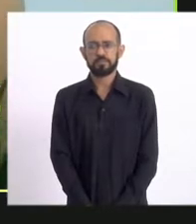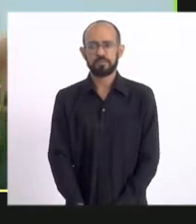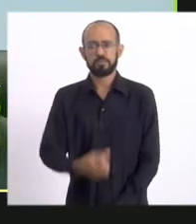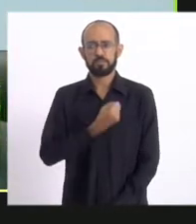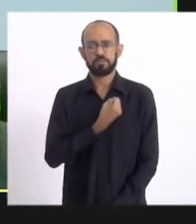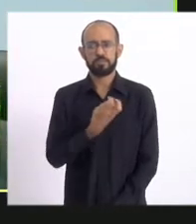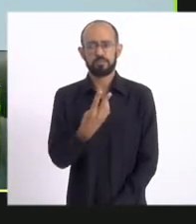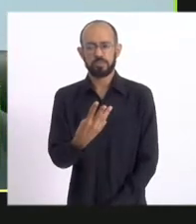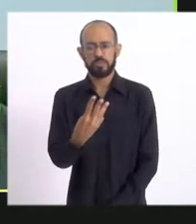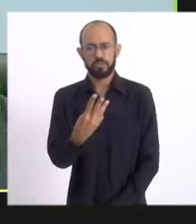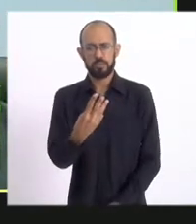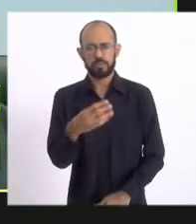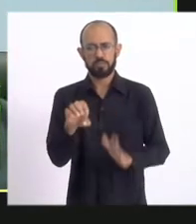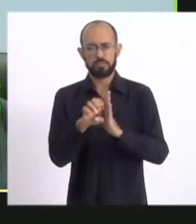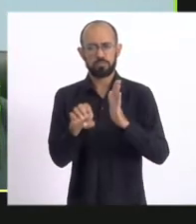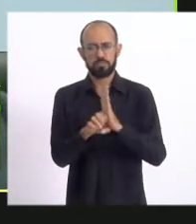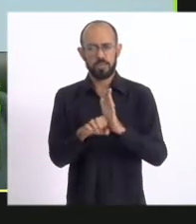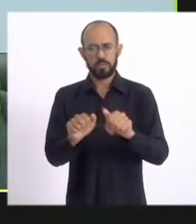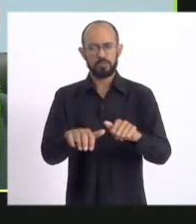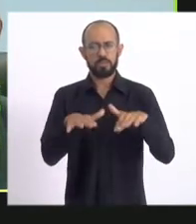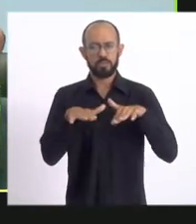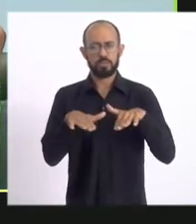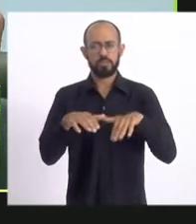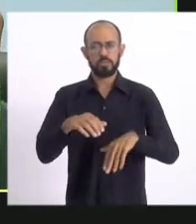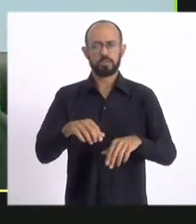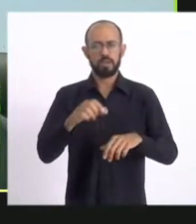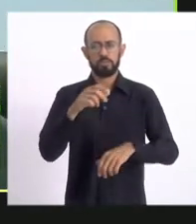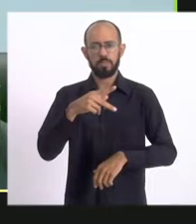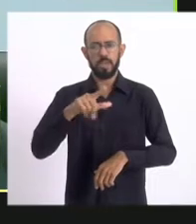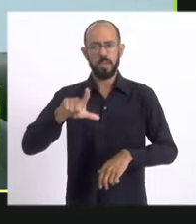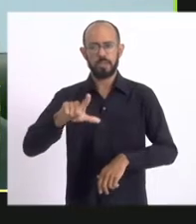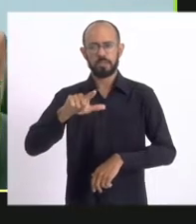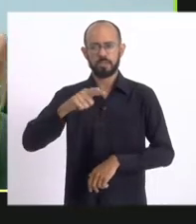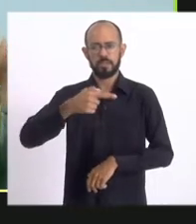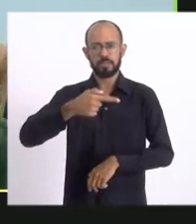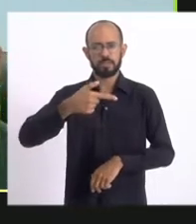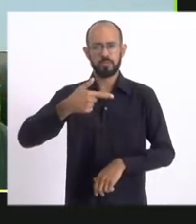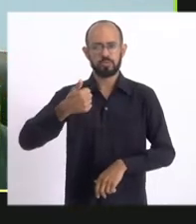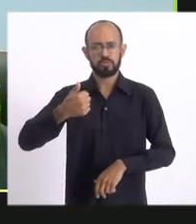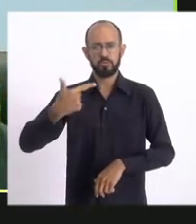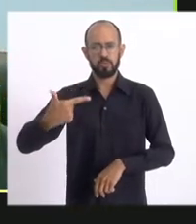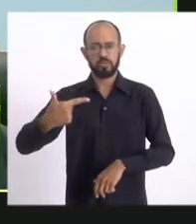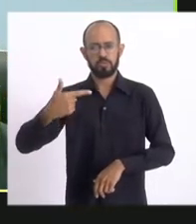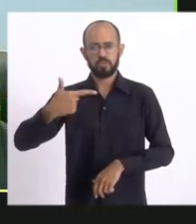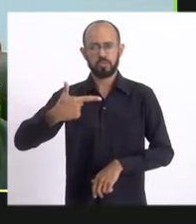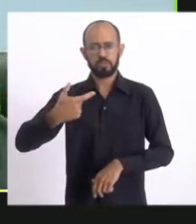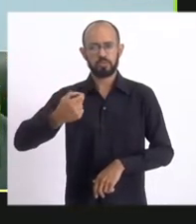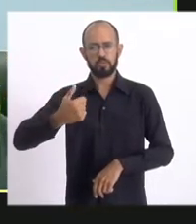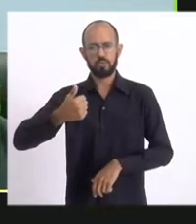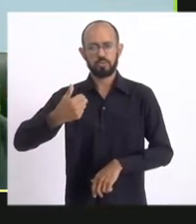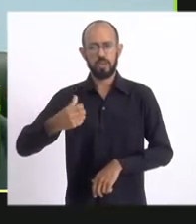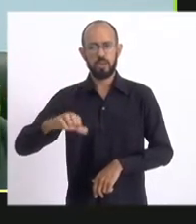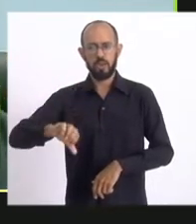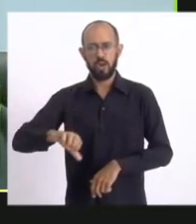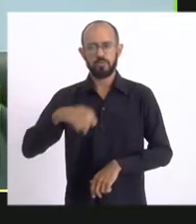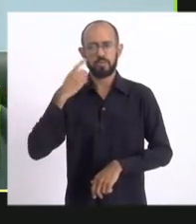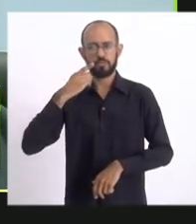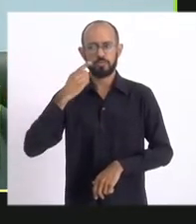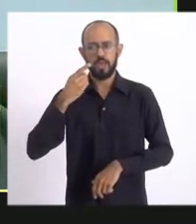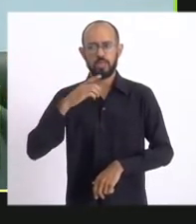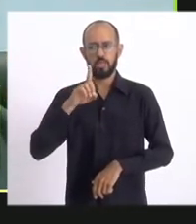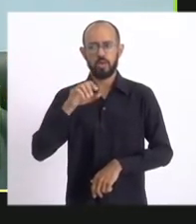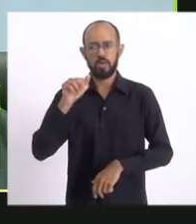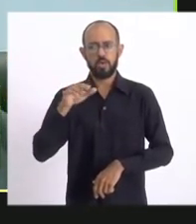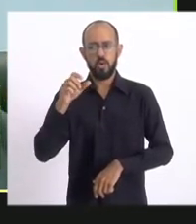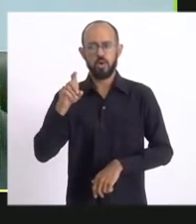3. Emendas de plenário ao projeto de lei 712/2019. Autoria do deputado doutor Deodato. Parecer favorável à emenda 1, prejudicada à emenda